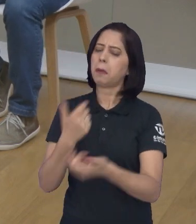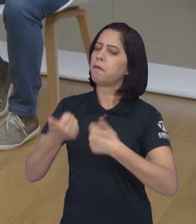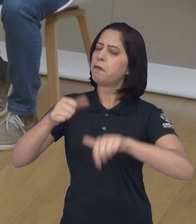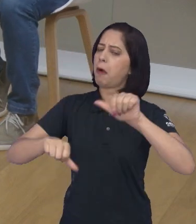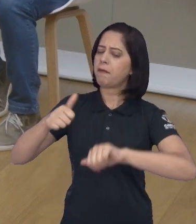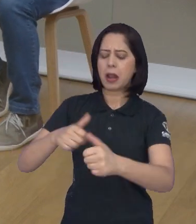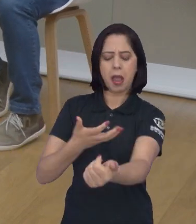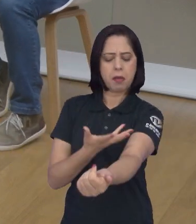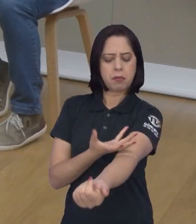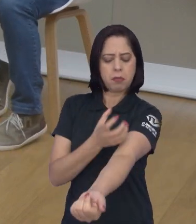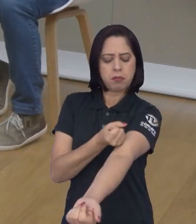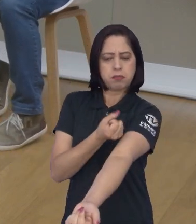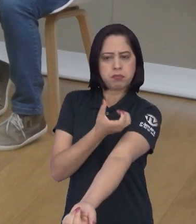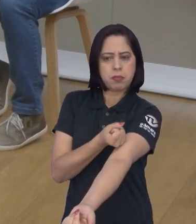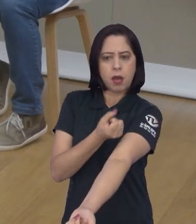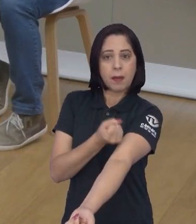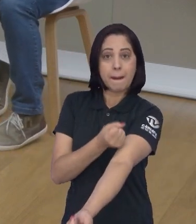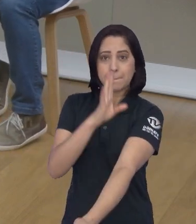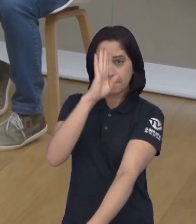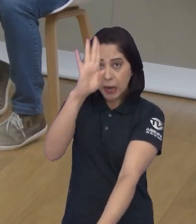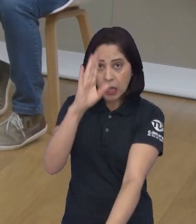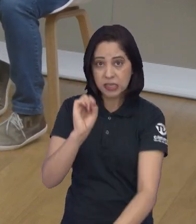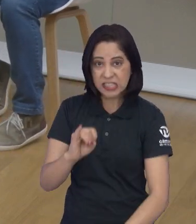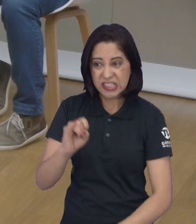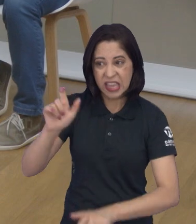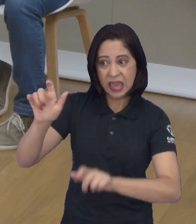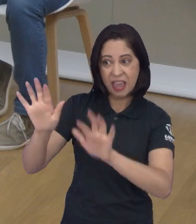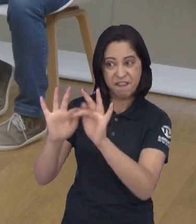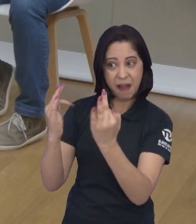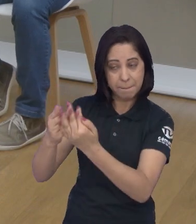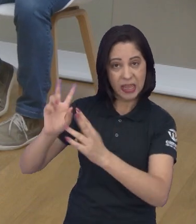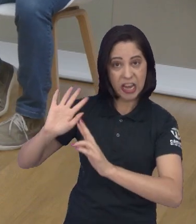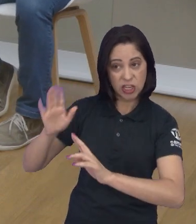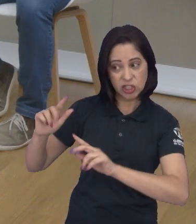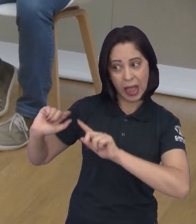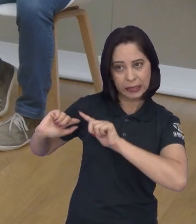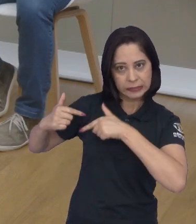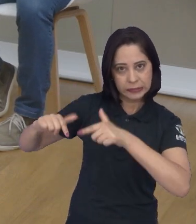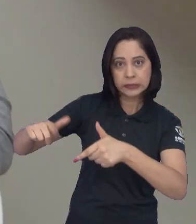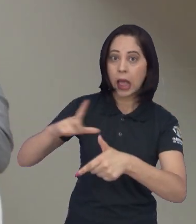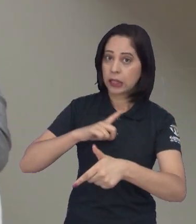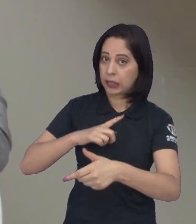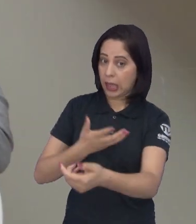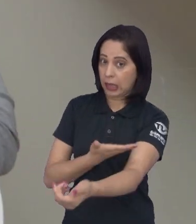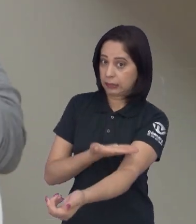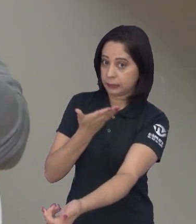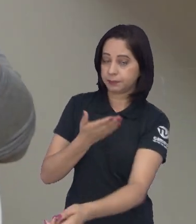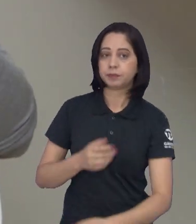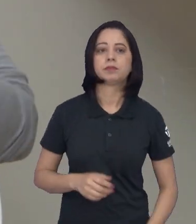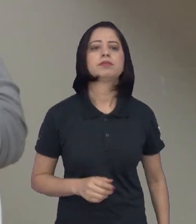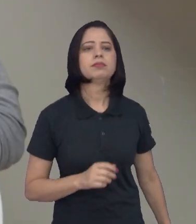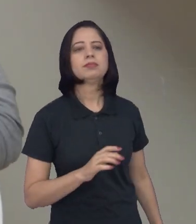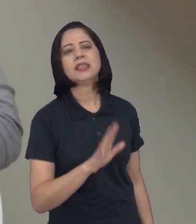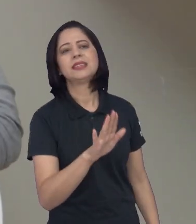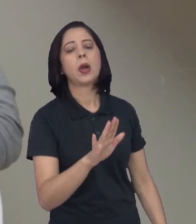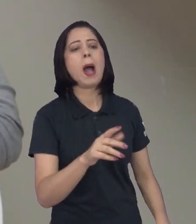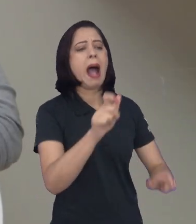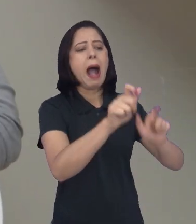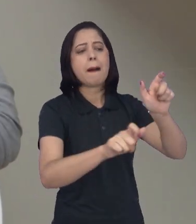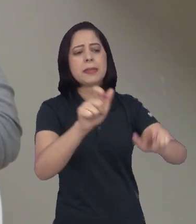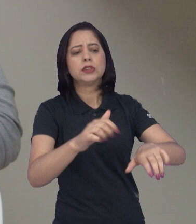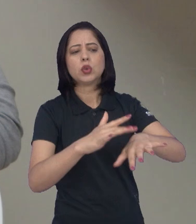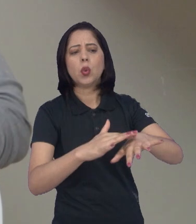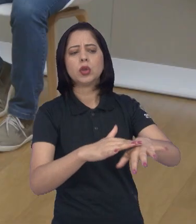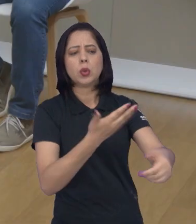arterial principalmente se você tem casos de hipertensão na família perfeito e quais são os danos para o organismo das pessoas que sofrem com